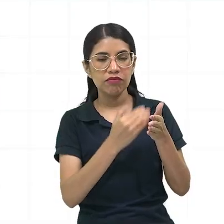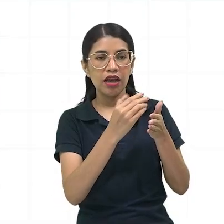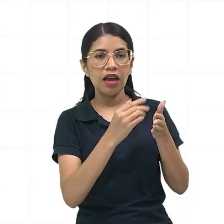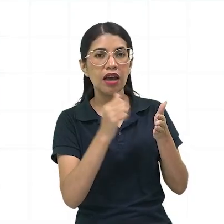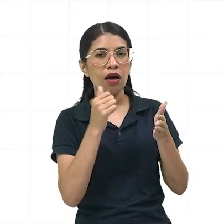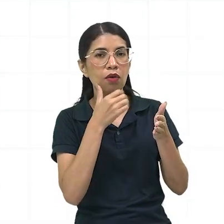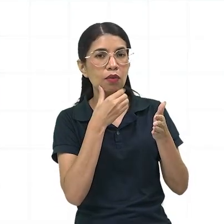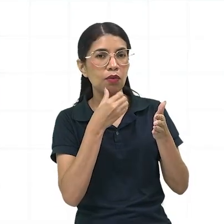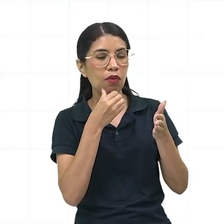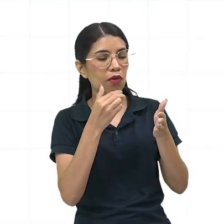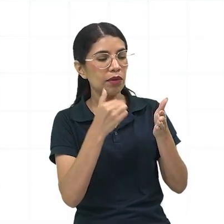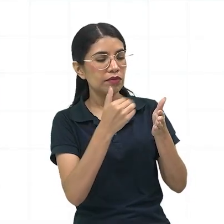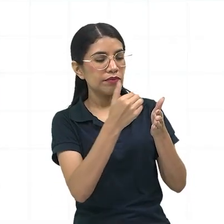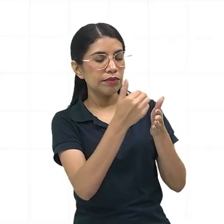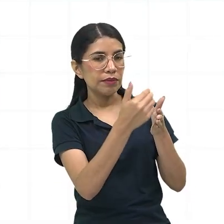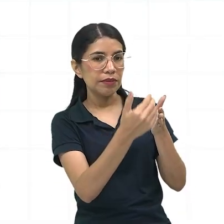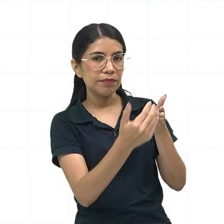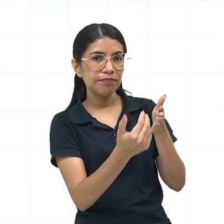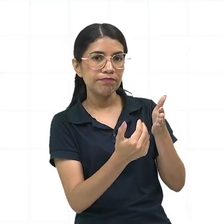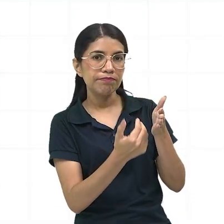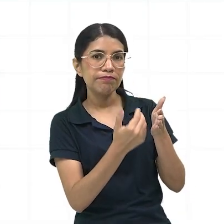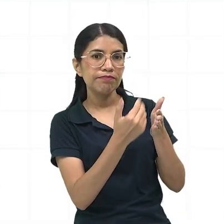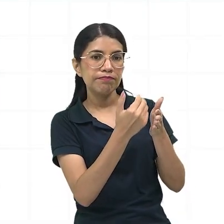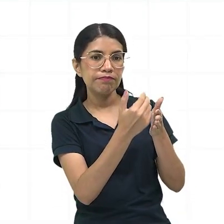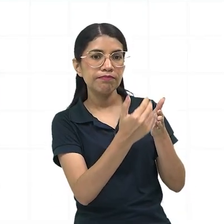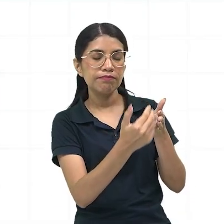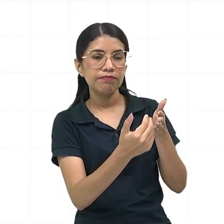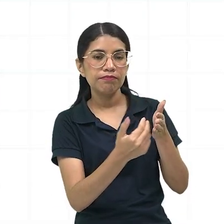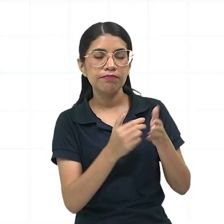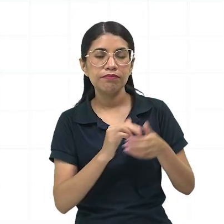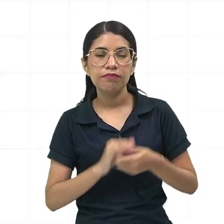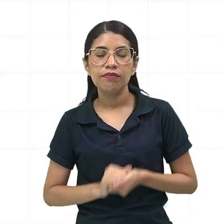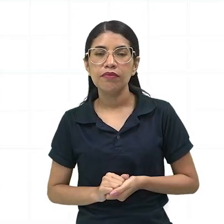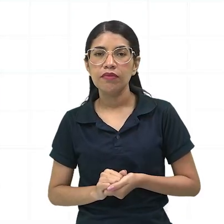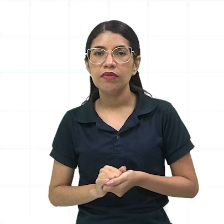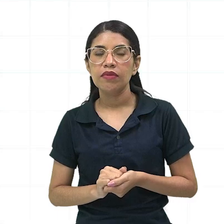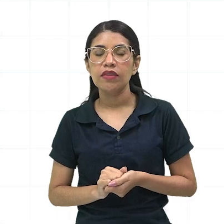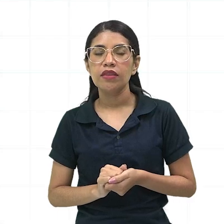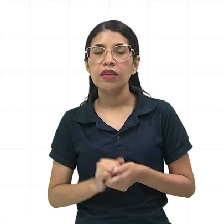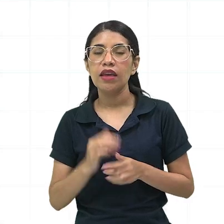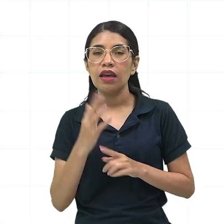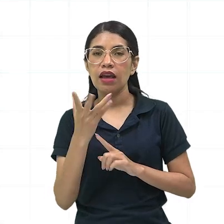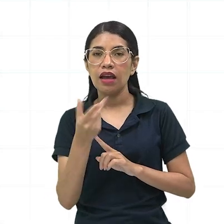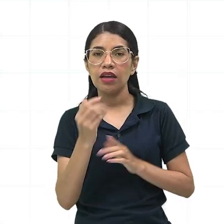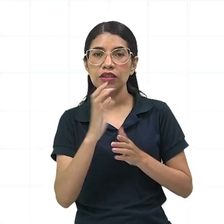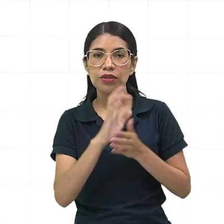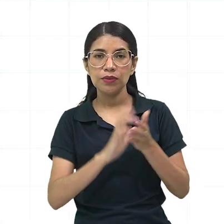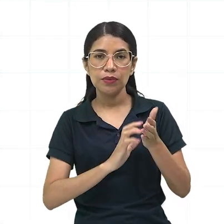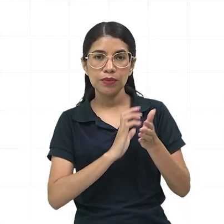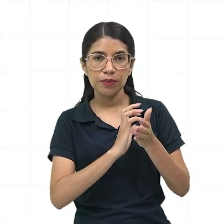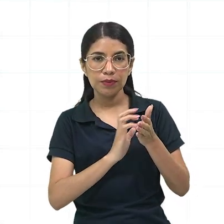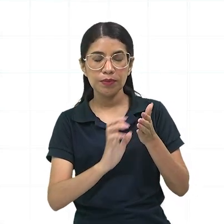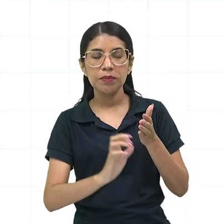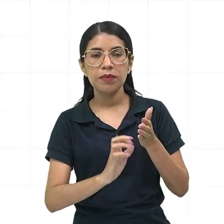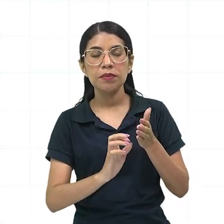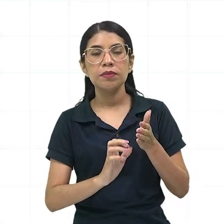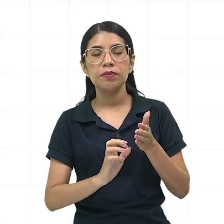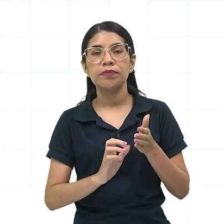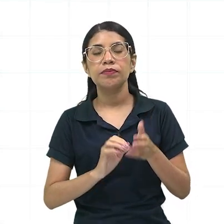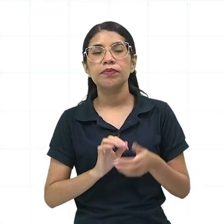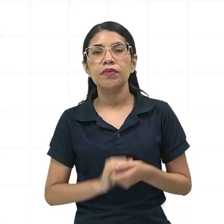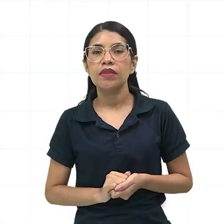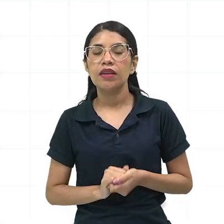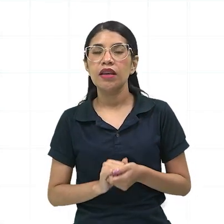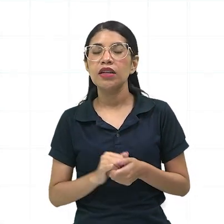pessoa fazendo a pintura, né, na parede da caverna, que são as nossas pinturas rupestres, que eles faziam